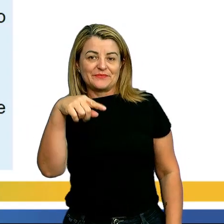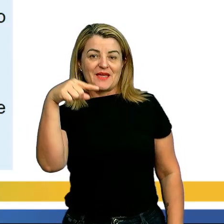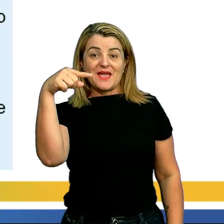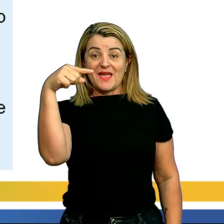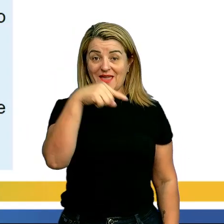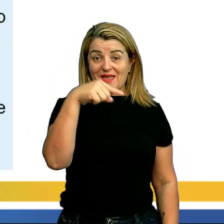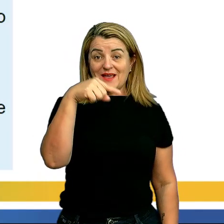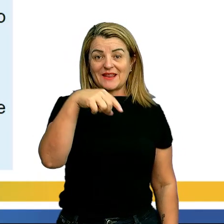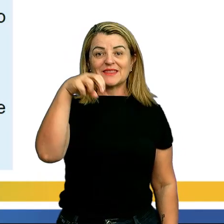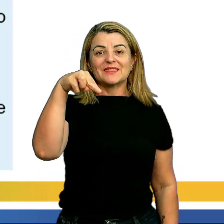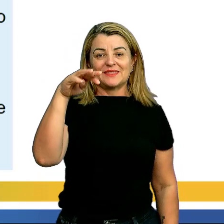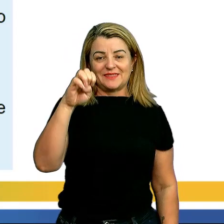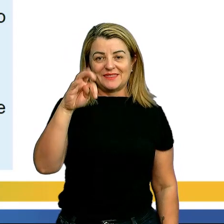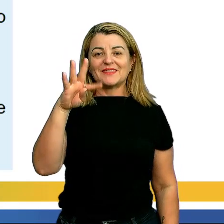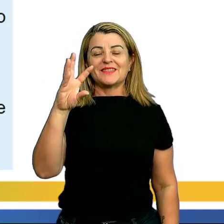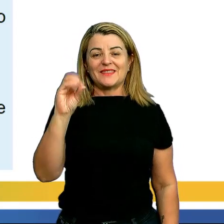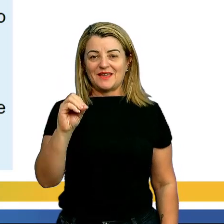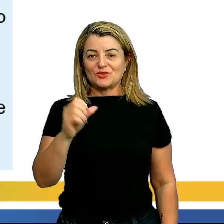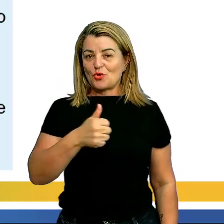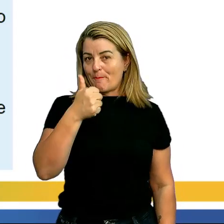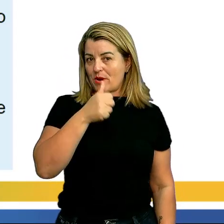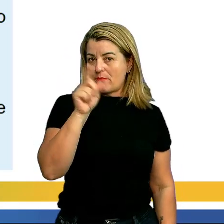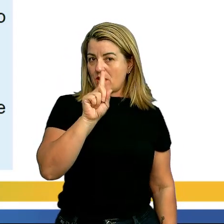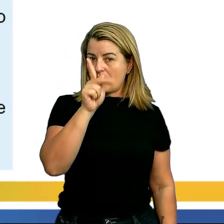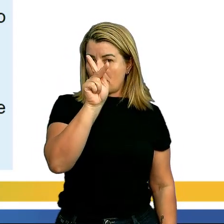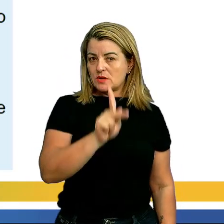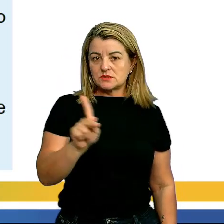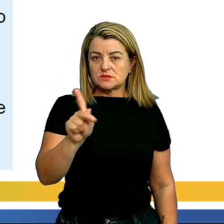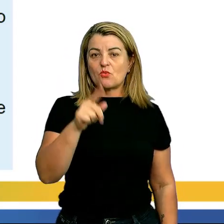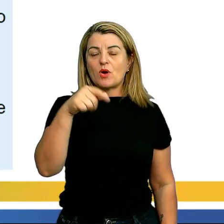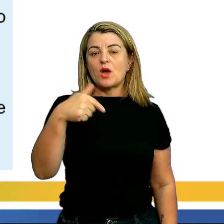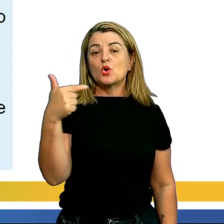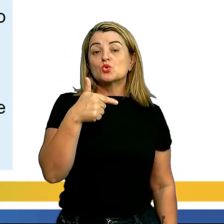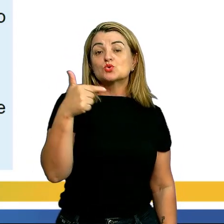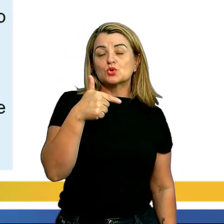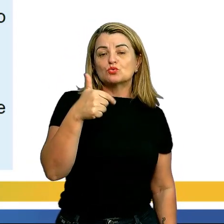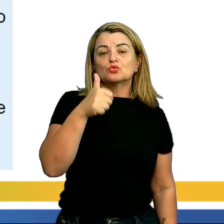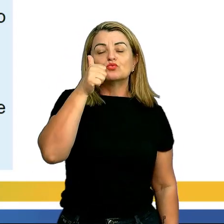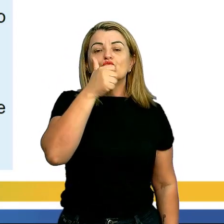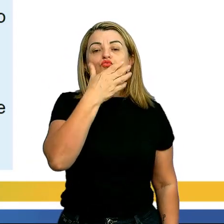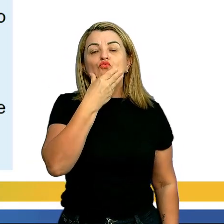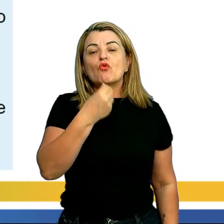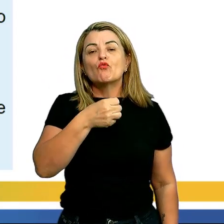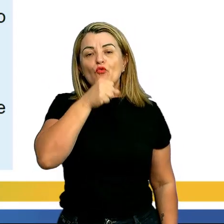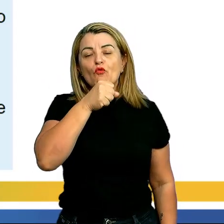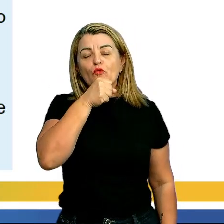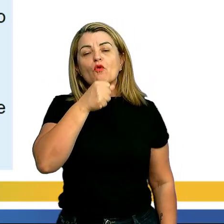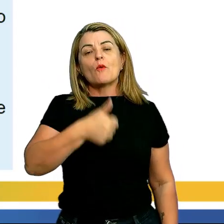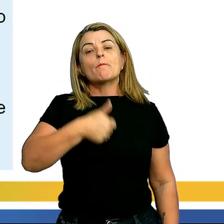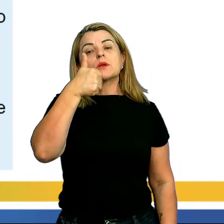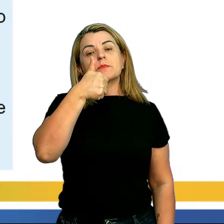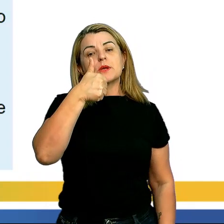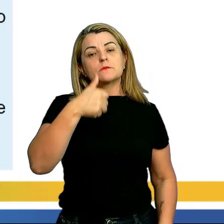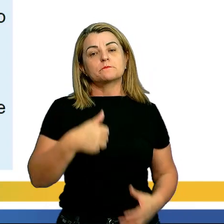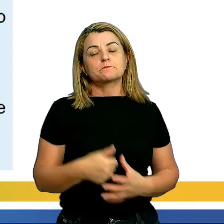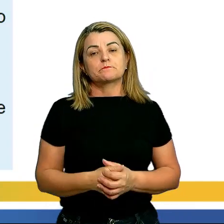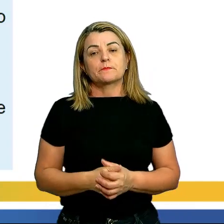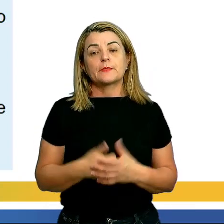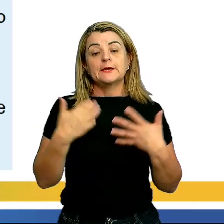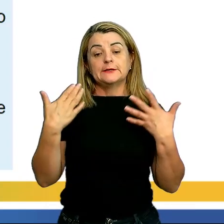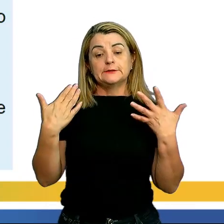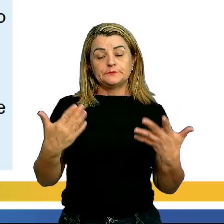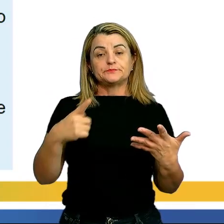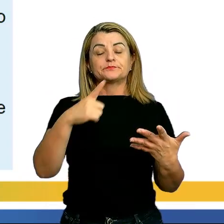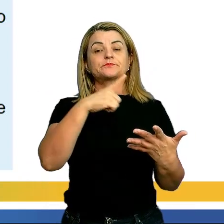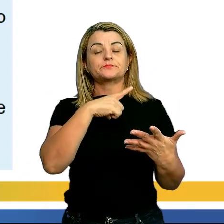Roosevelt neto, tá? Ele não é o primeiro presidente Roosevelt, ele é o segundo. O avô dele foi o Ted Delano Roosevelt. Então, ele vai